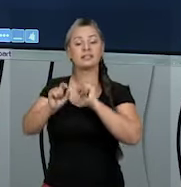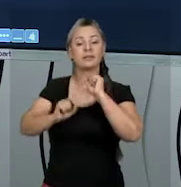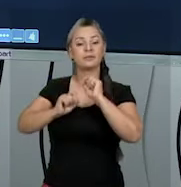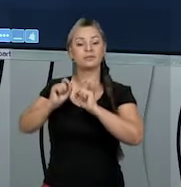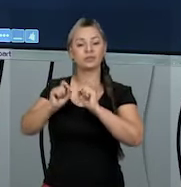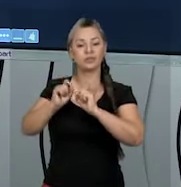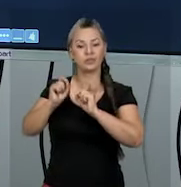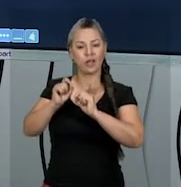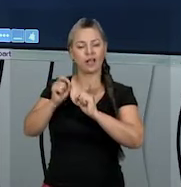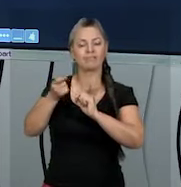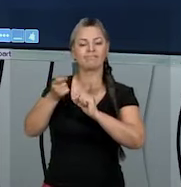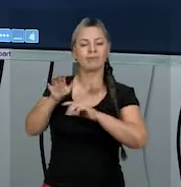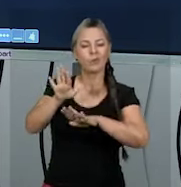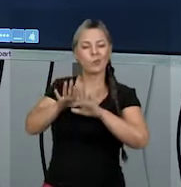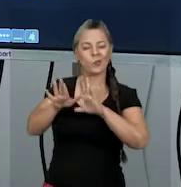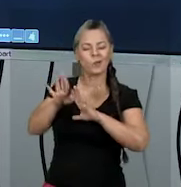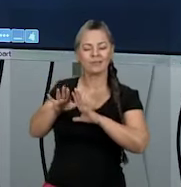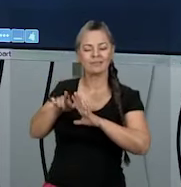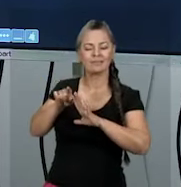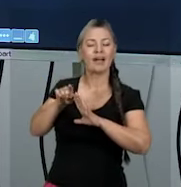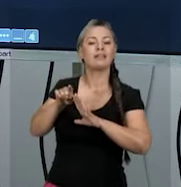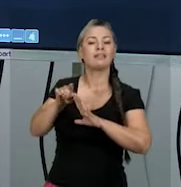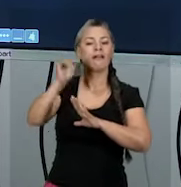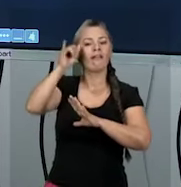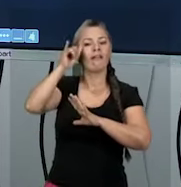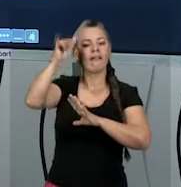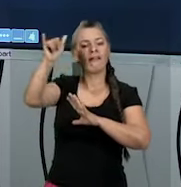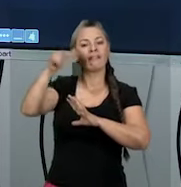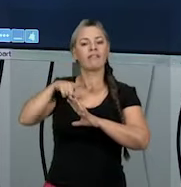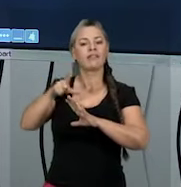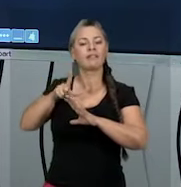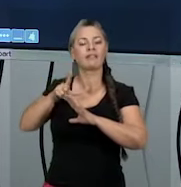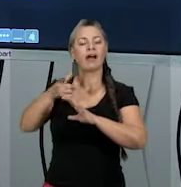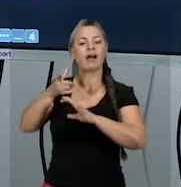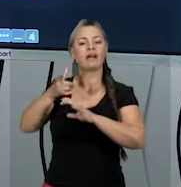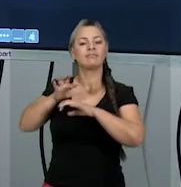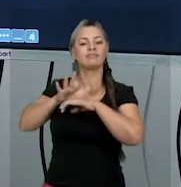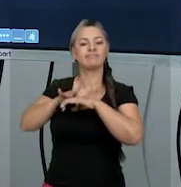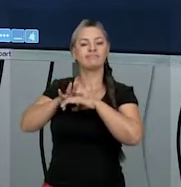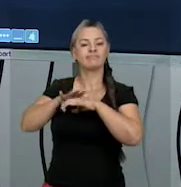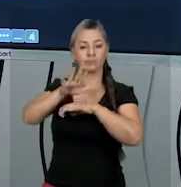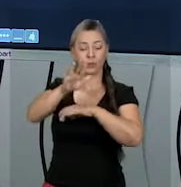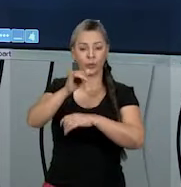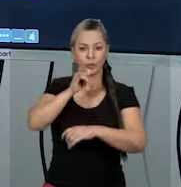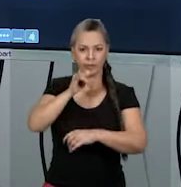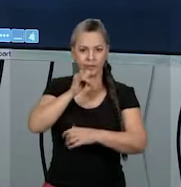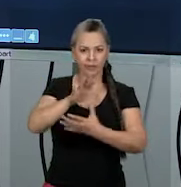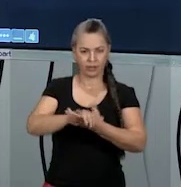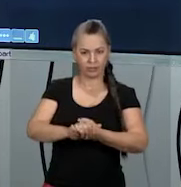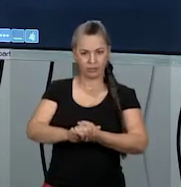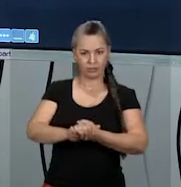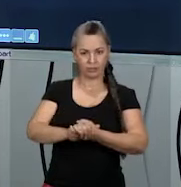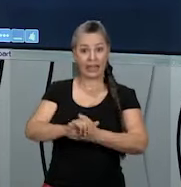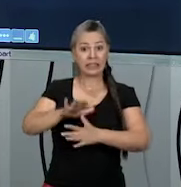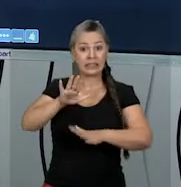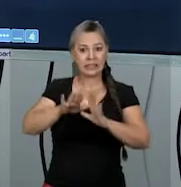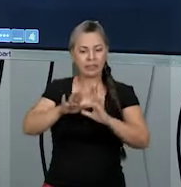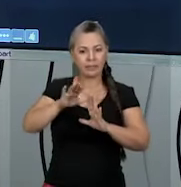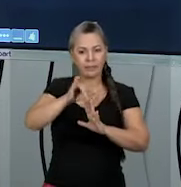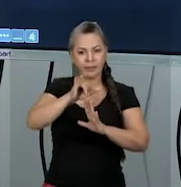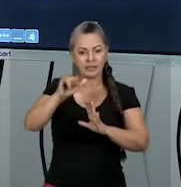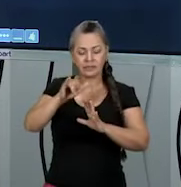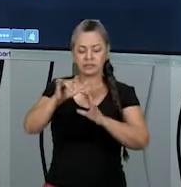a prevenção de acidentes. Por quê? Um traumatismo craniano, dependendo da região